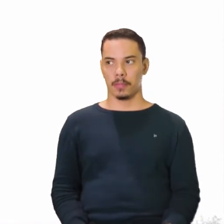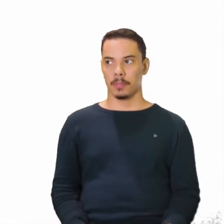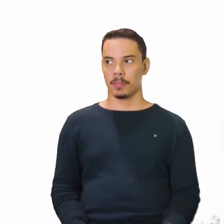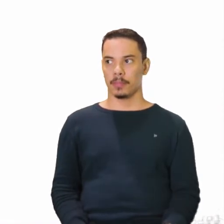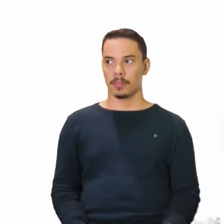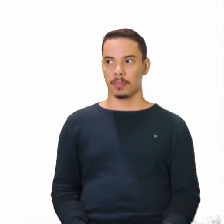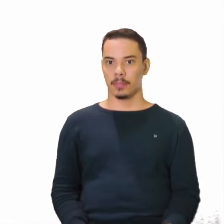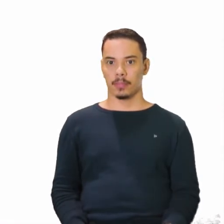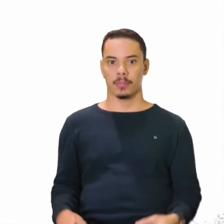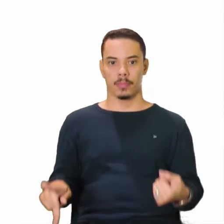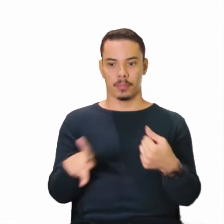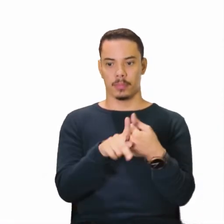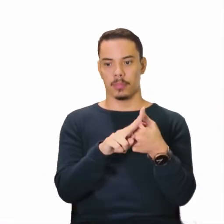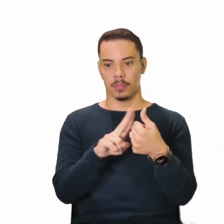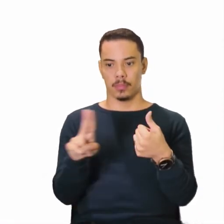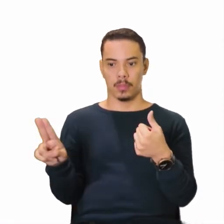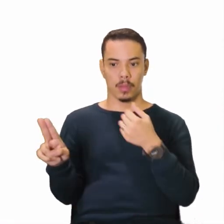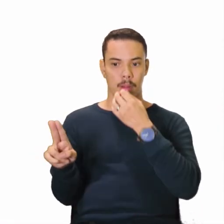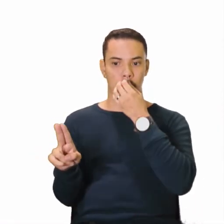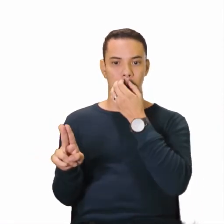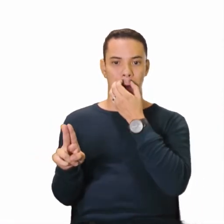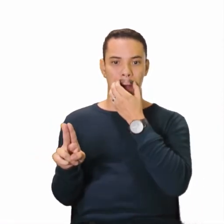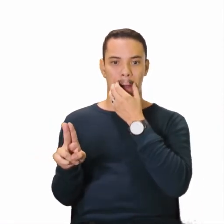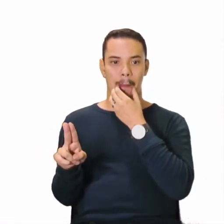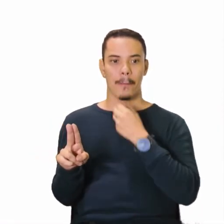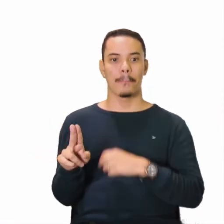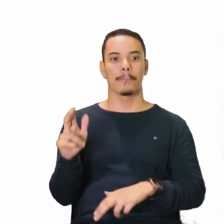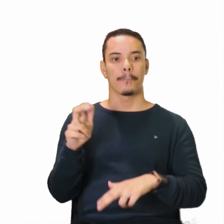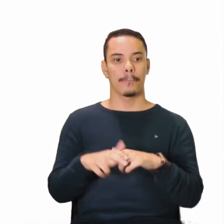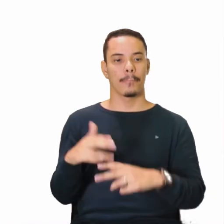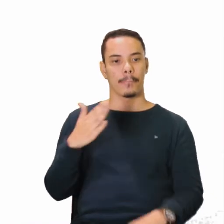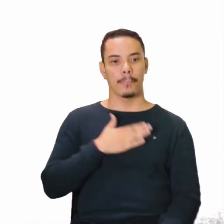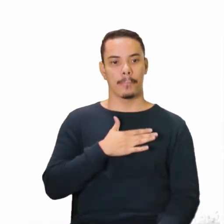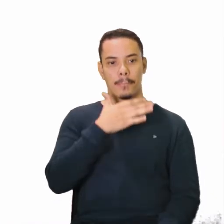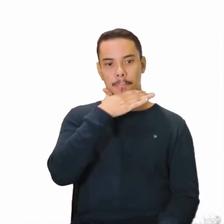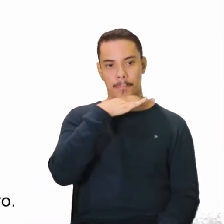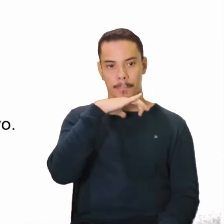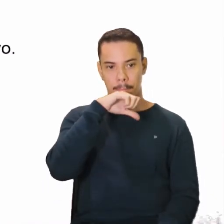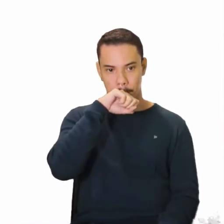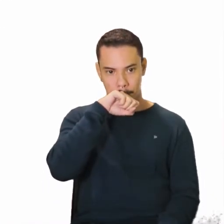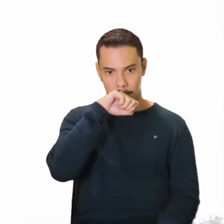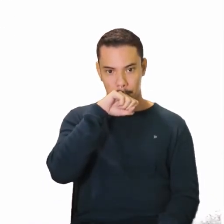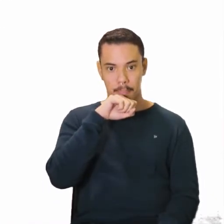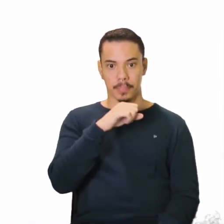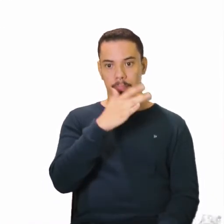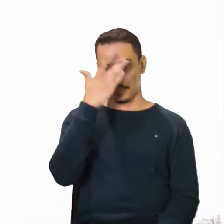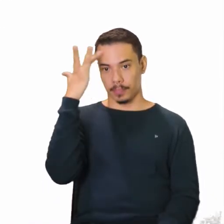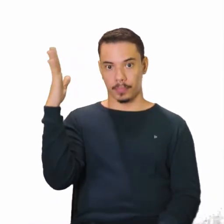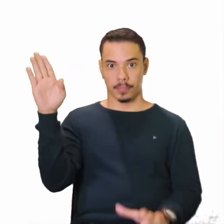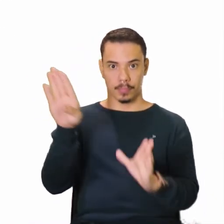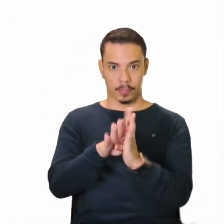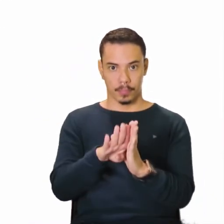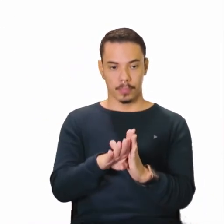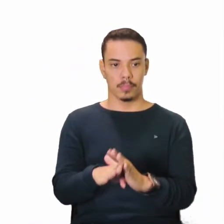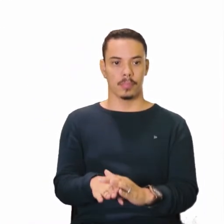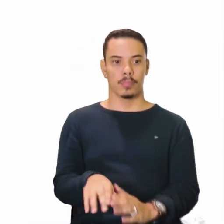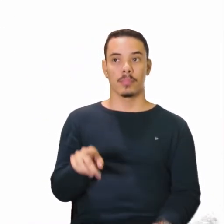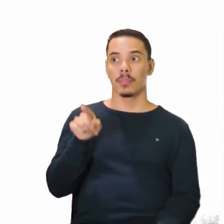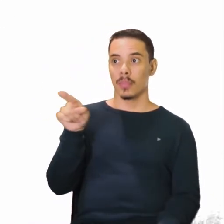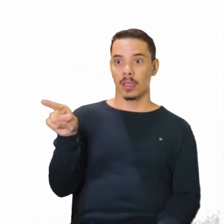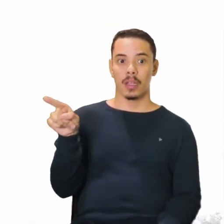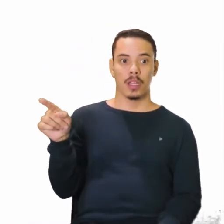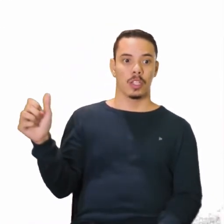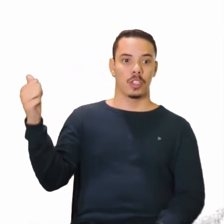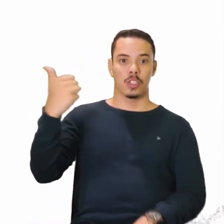O meu está acompanhando, né? O nome, então, é pronome adjetivo. Beleza. Vamos aí mais um exemplo. Ele